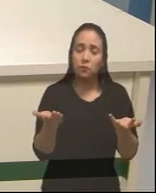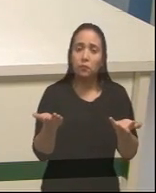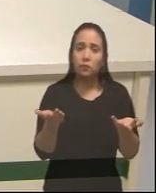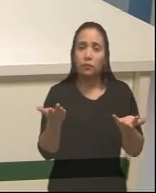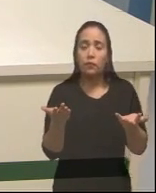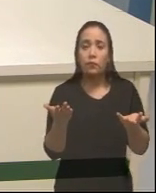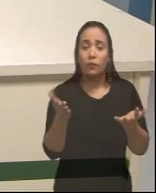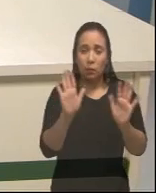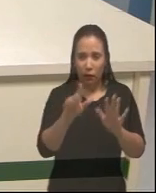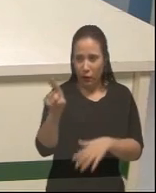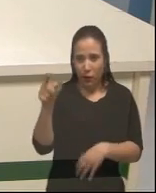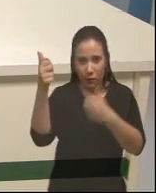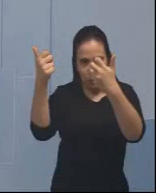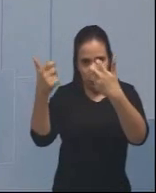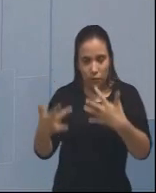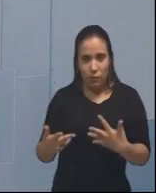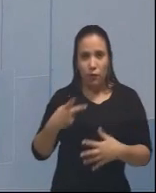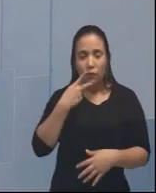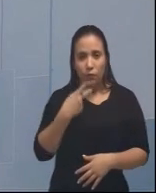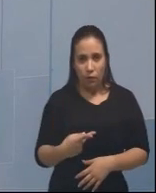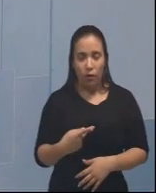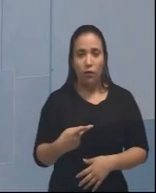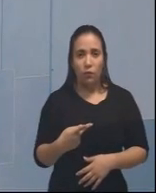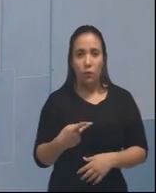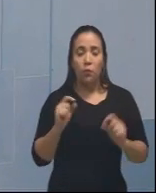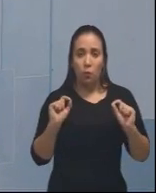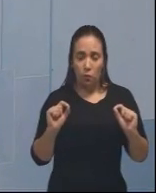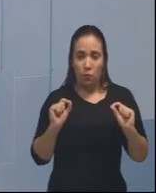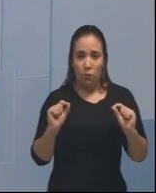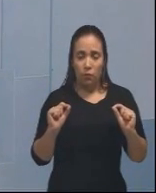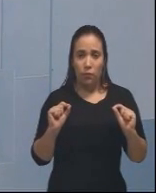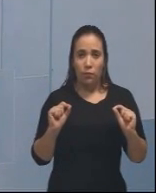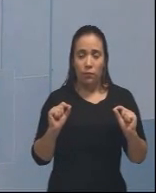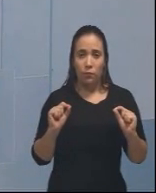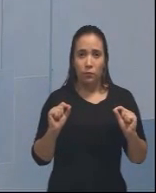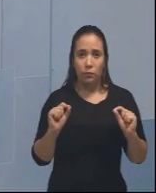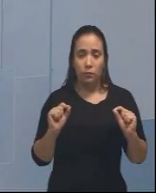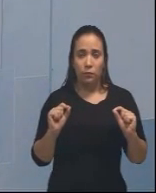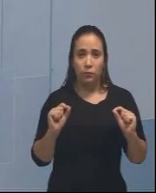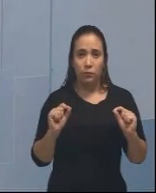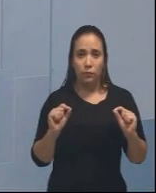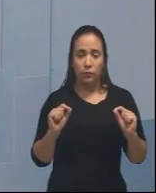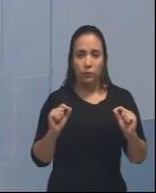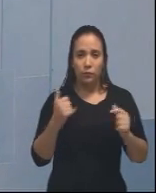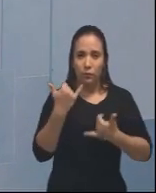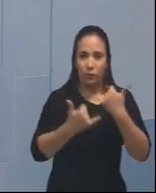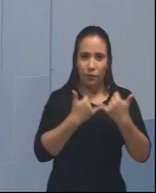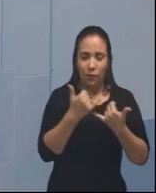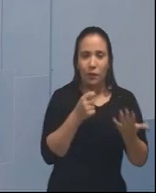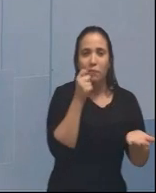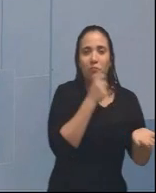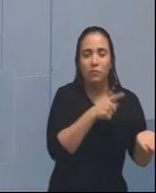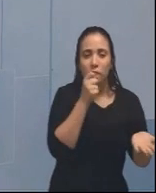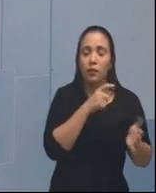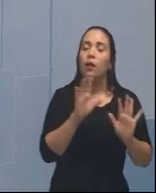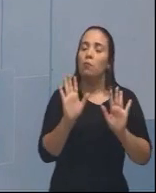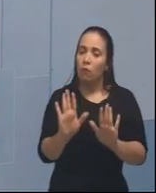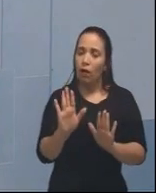essa maneira como você colocou, ao mesmo tempo, ela é bem-humorada, mas, na